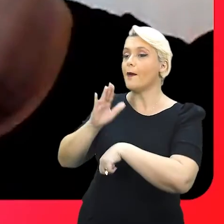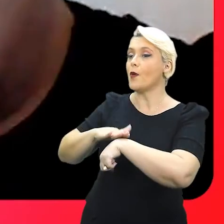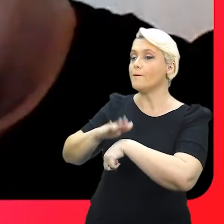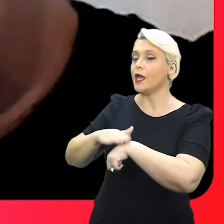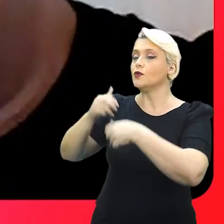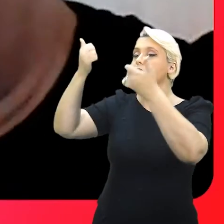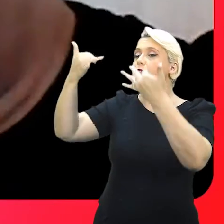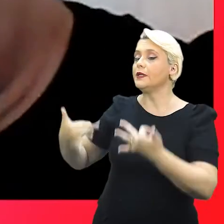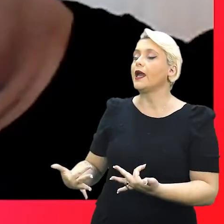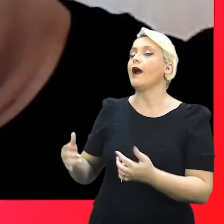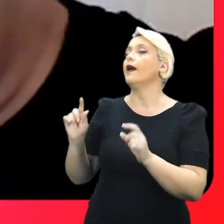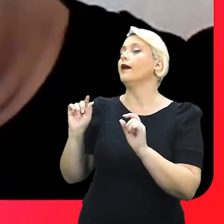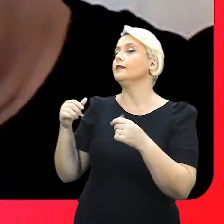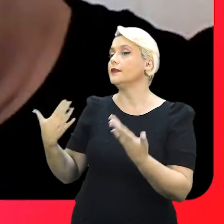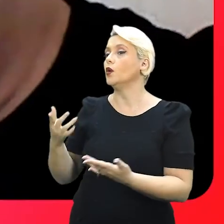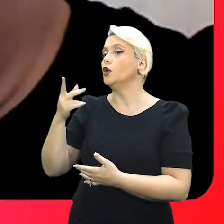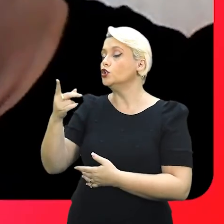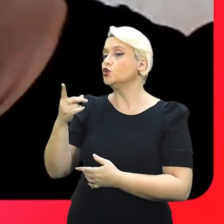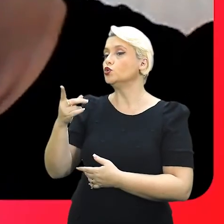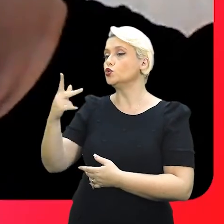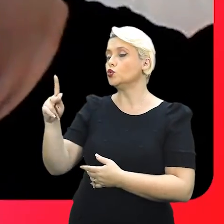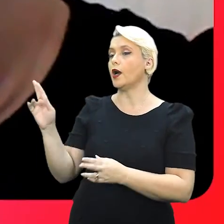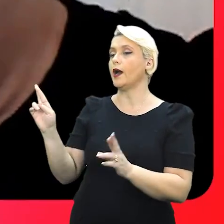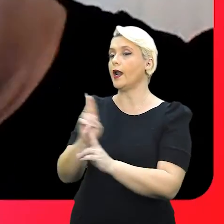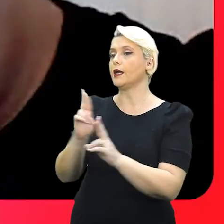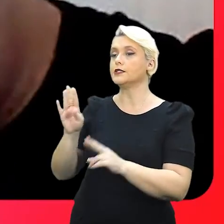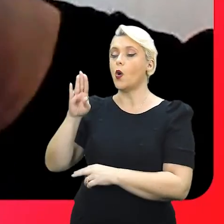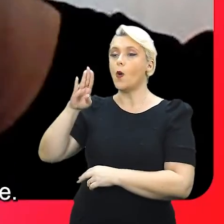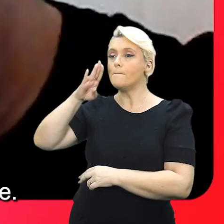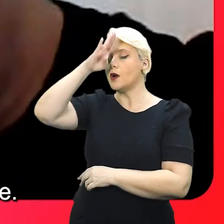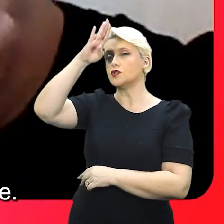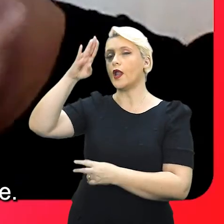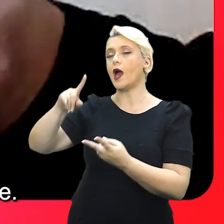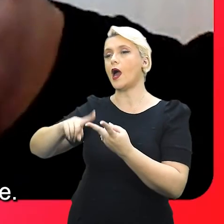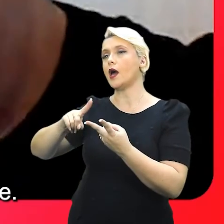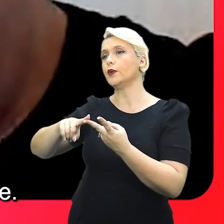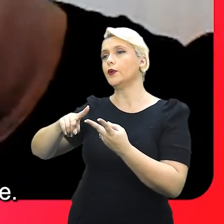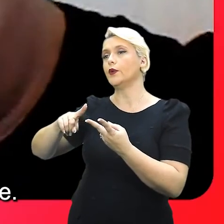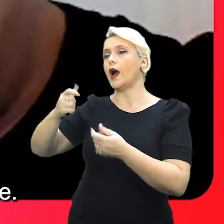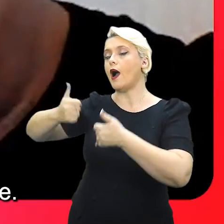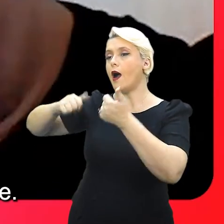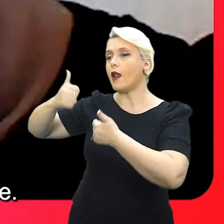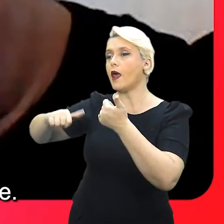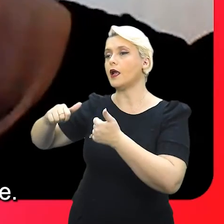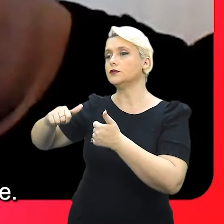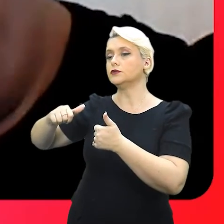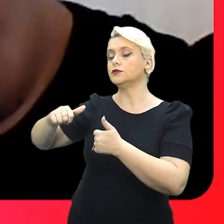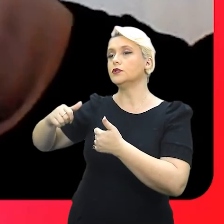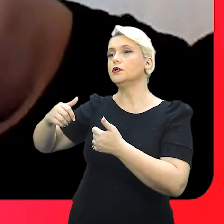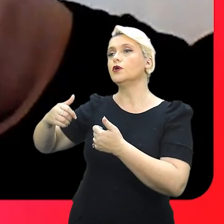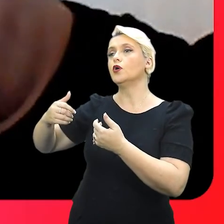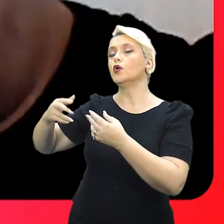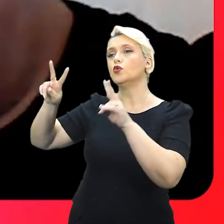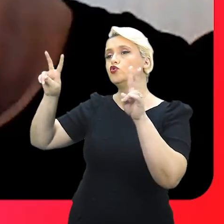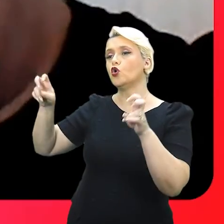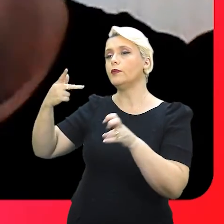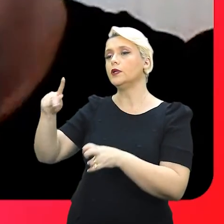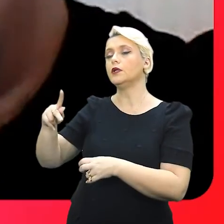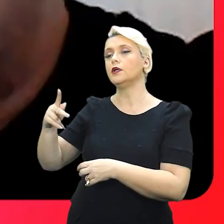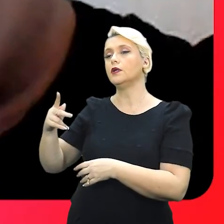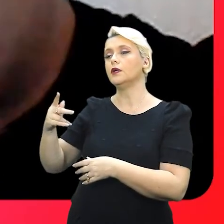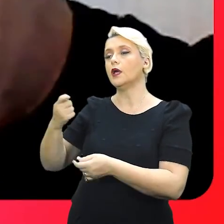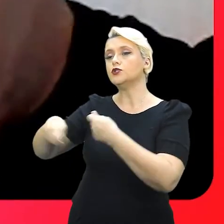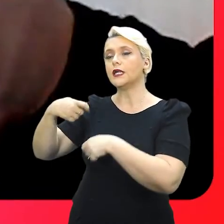e esclareça, então, a sua relação com o Bolsonaro e a análise que o senhor faz do governo dele. Bom,